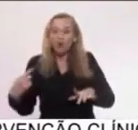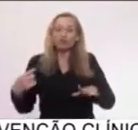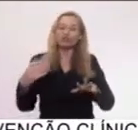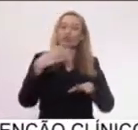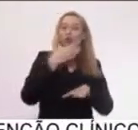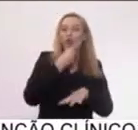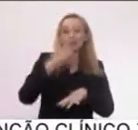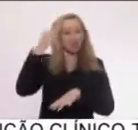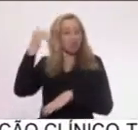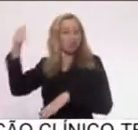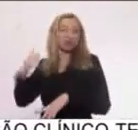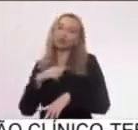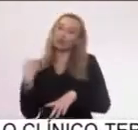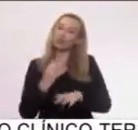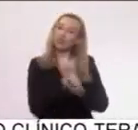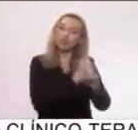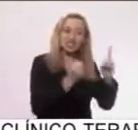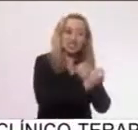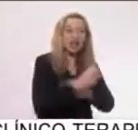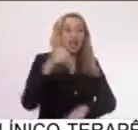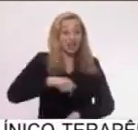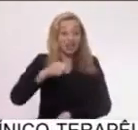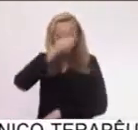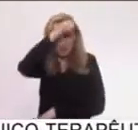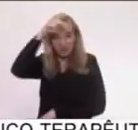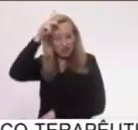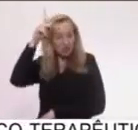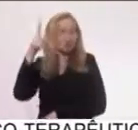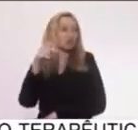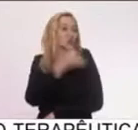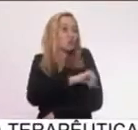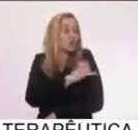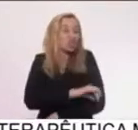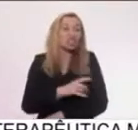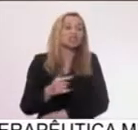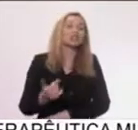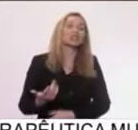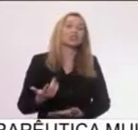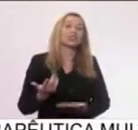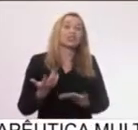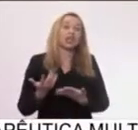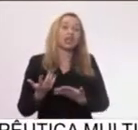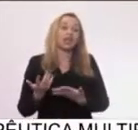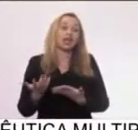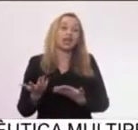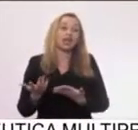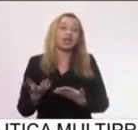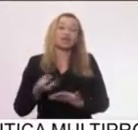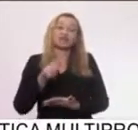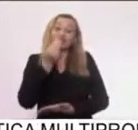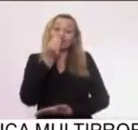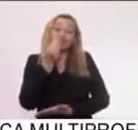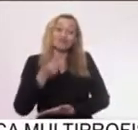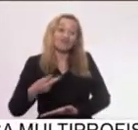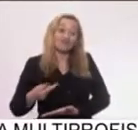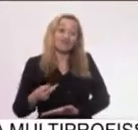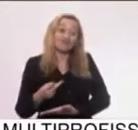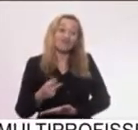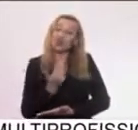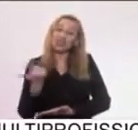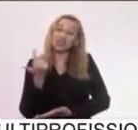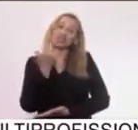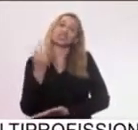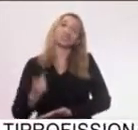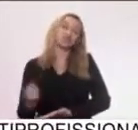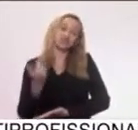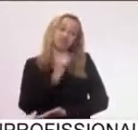sociedade, que aqui, por exemplo, na prefeitura do Rio de Janeiro, vem sendo há muito desrespeitado. Então eu